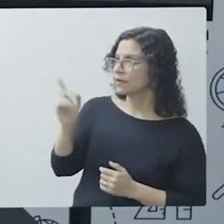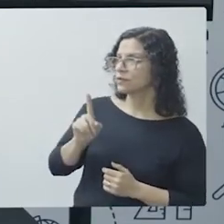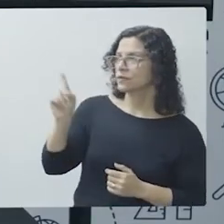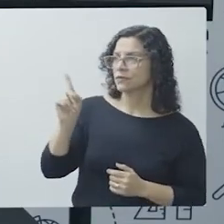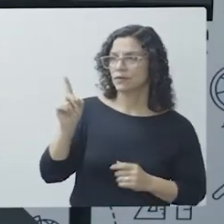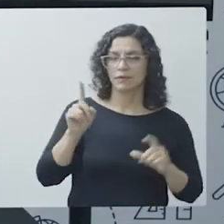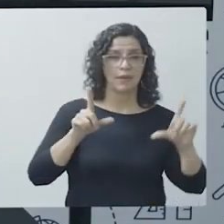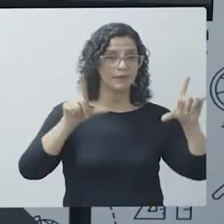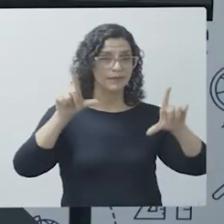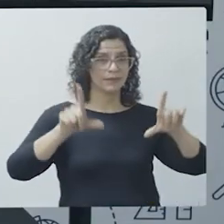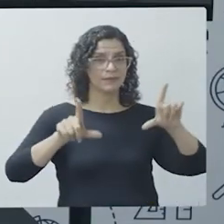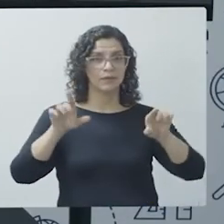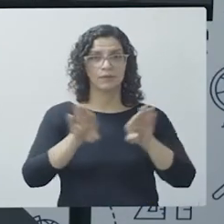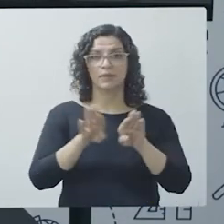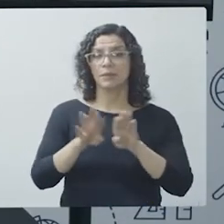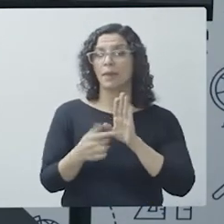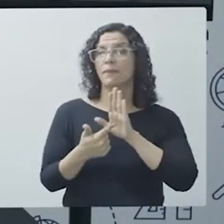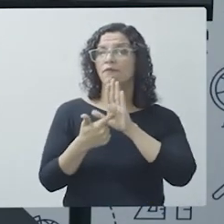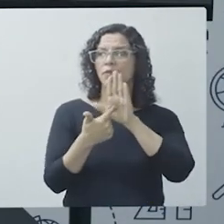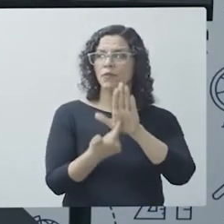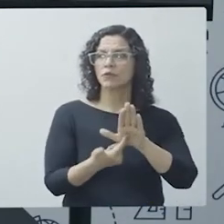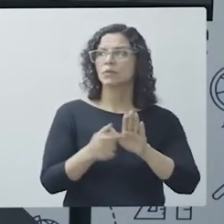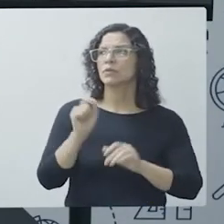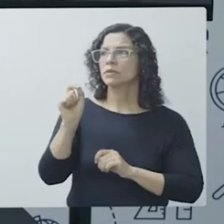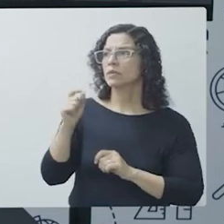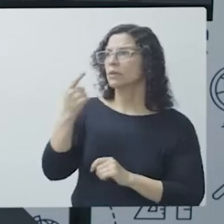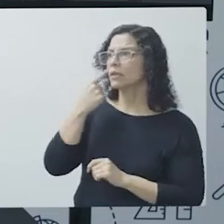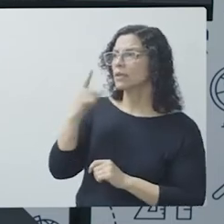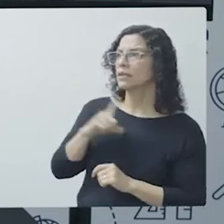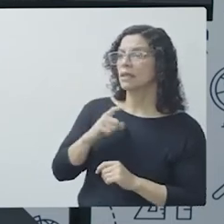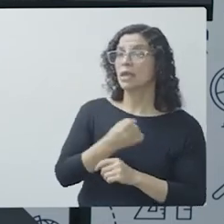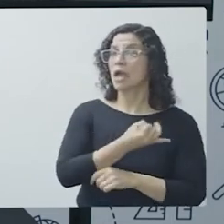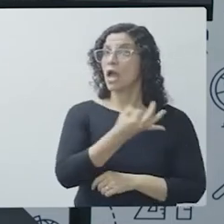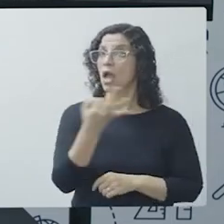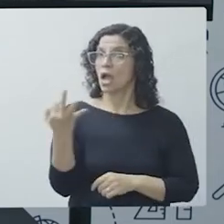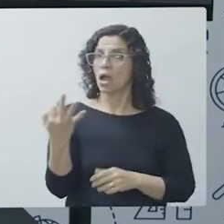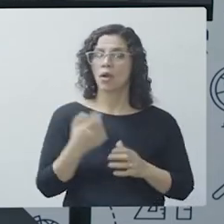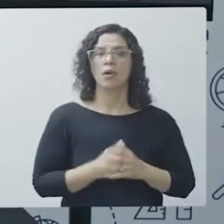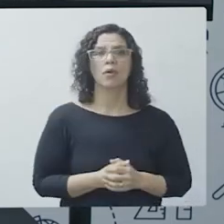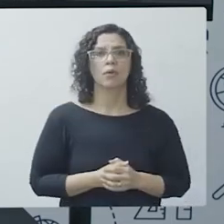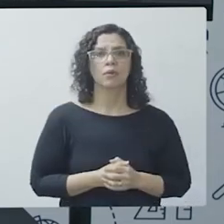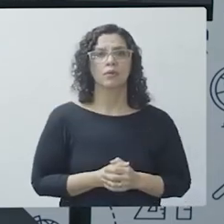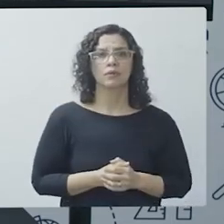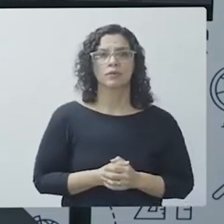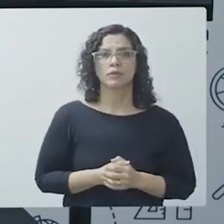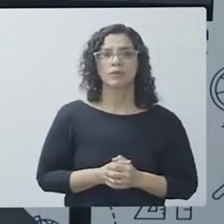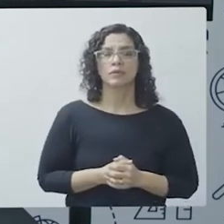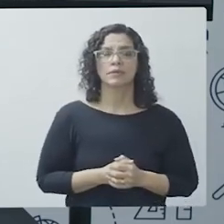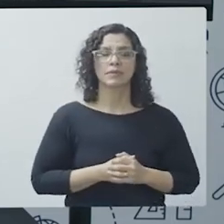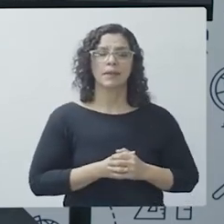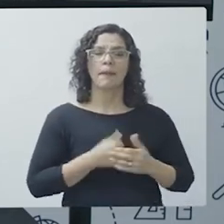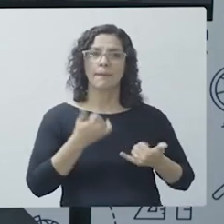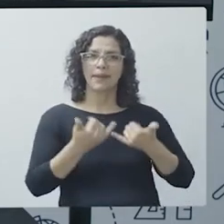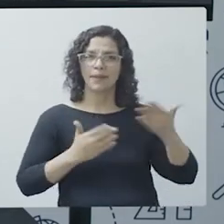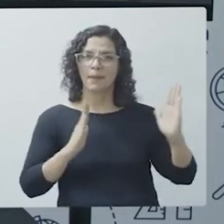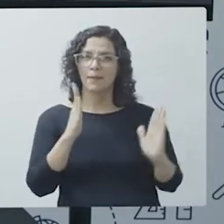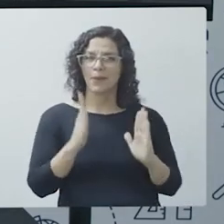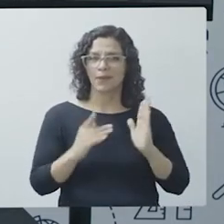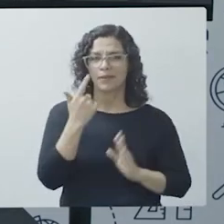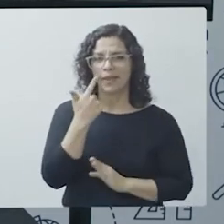Olhem lá na tela que nós temos a representação de alguns